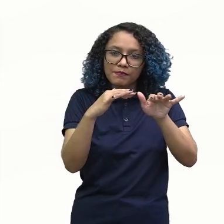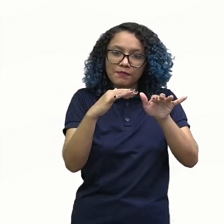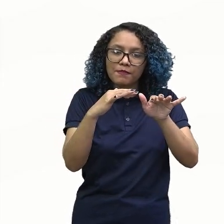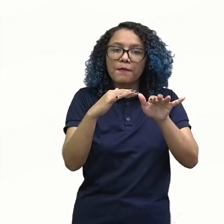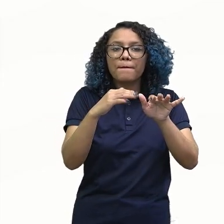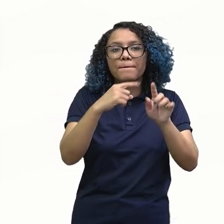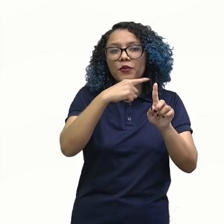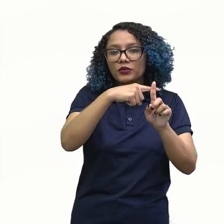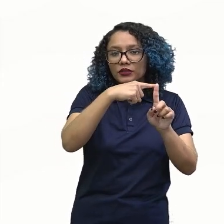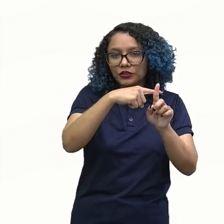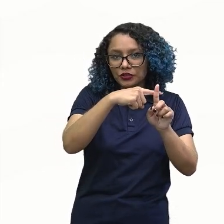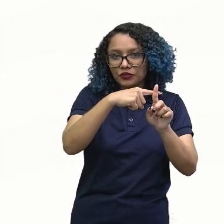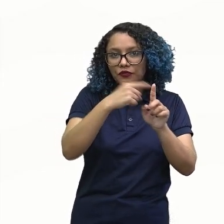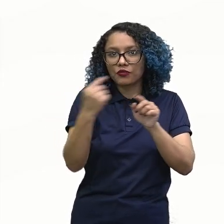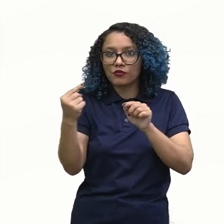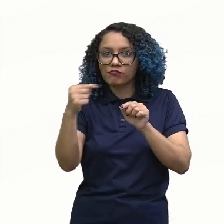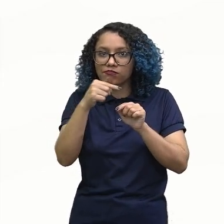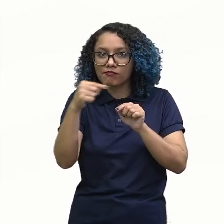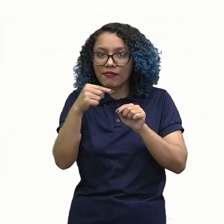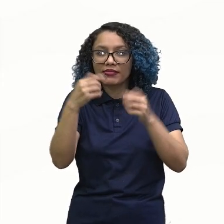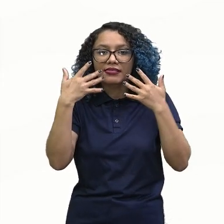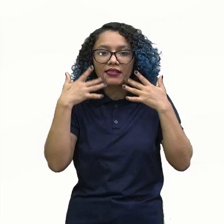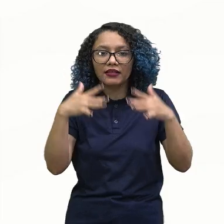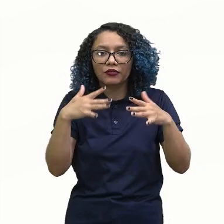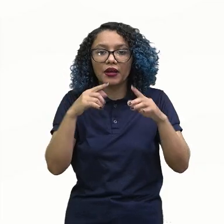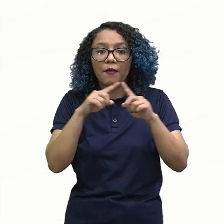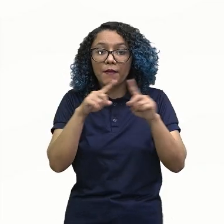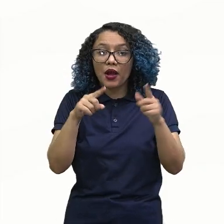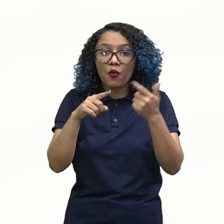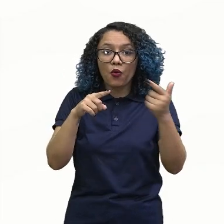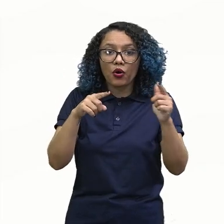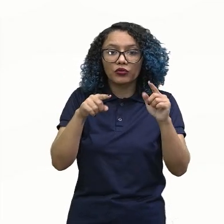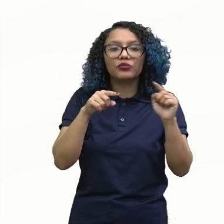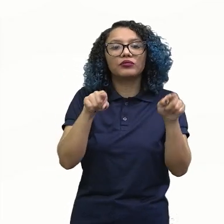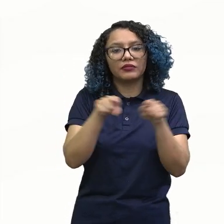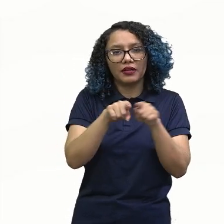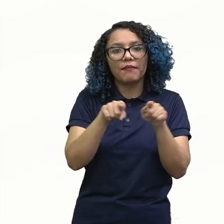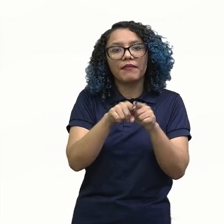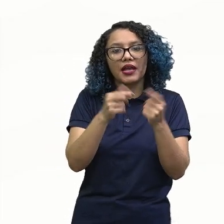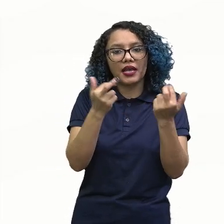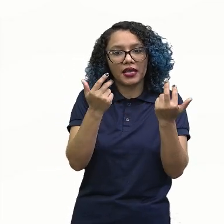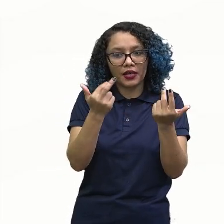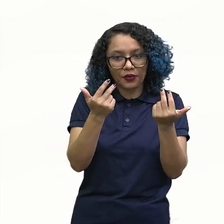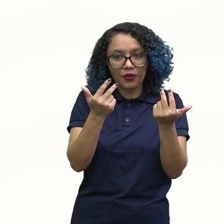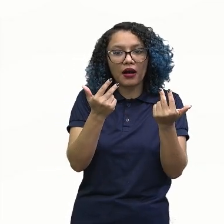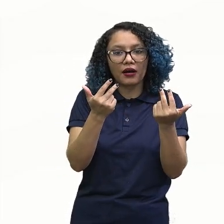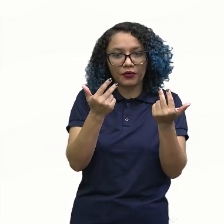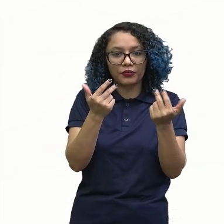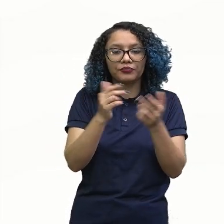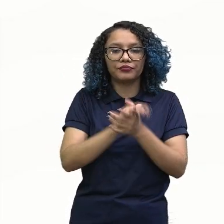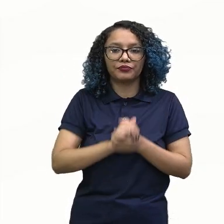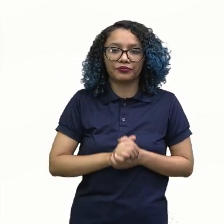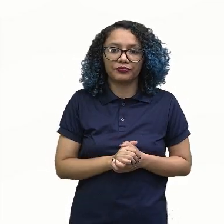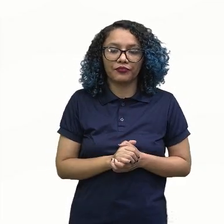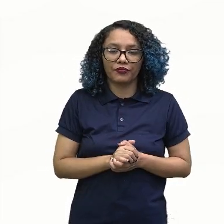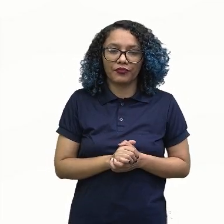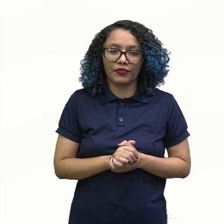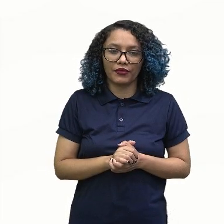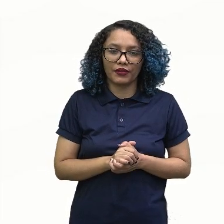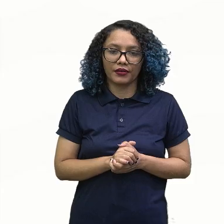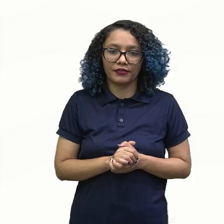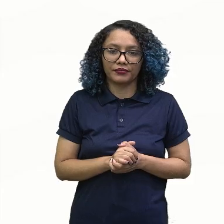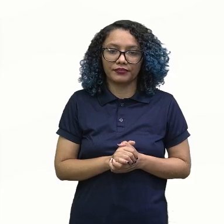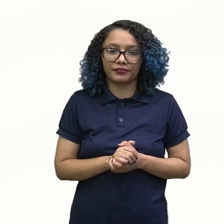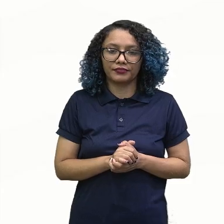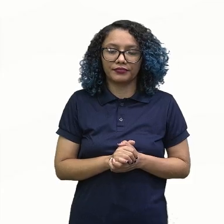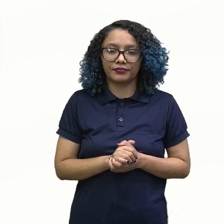sentido natural. Já à direita, ocorre o mesmo movimento espontâneo dos elétrons